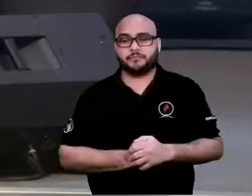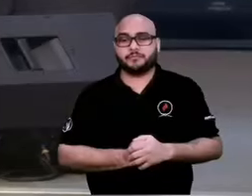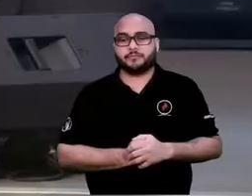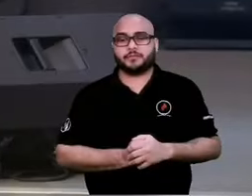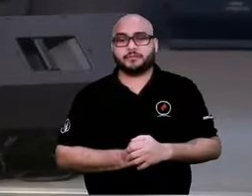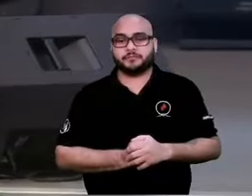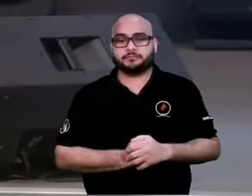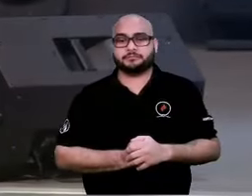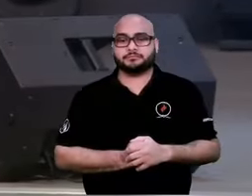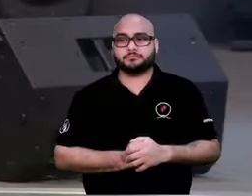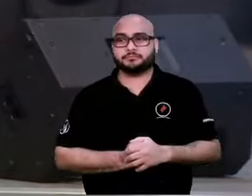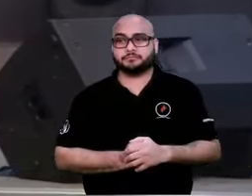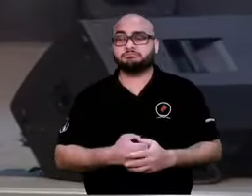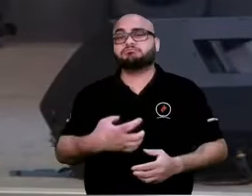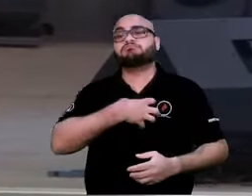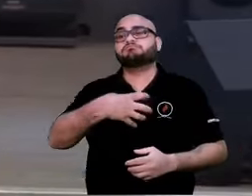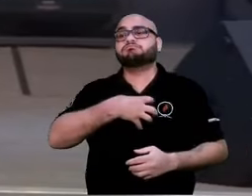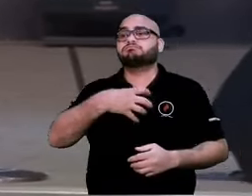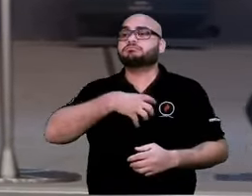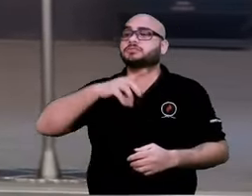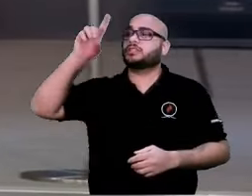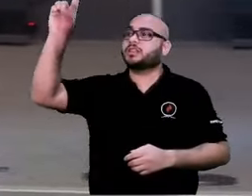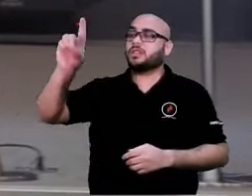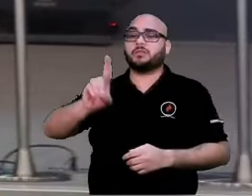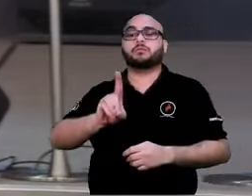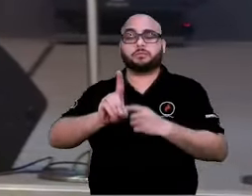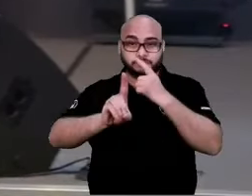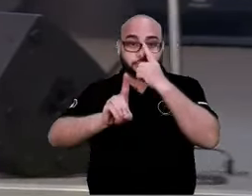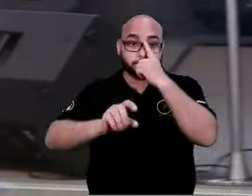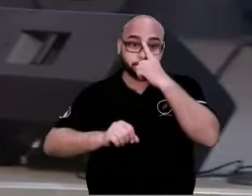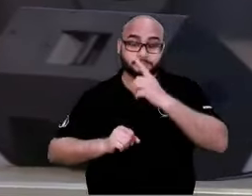Eu estou sentindo Deus nessa casa.